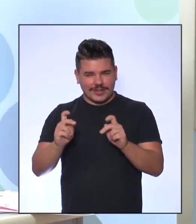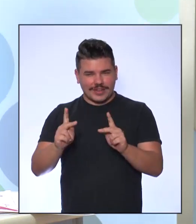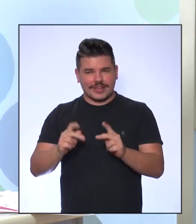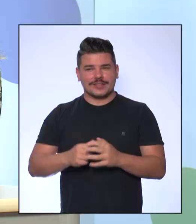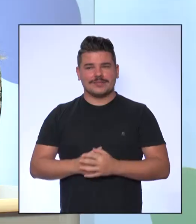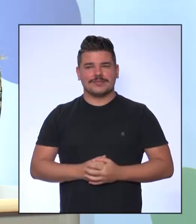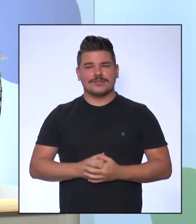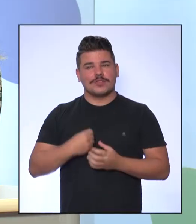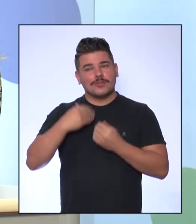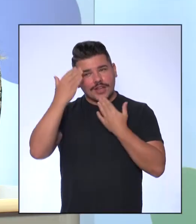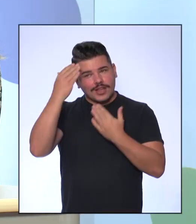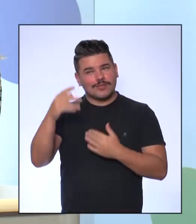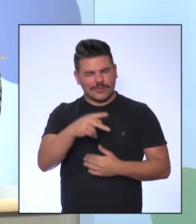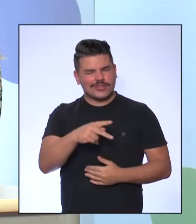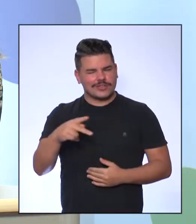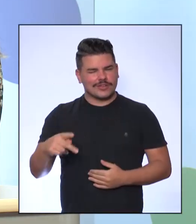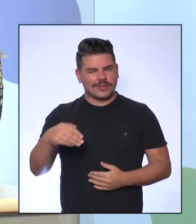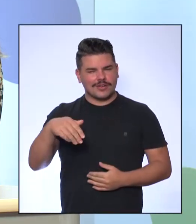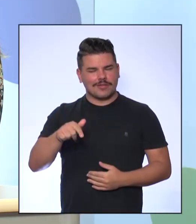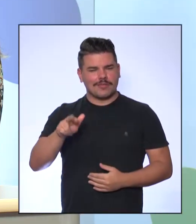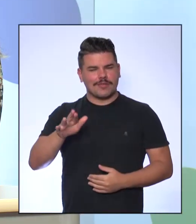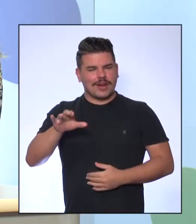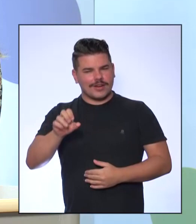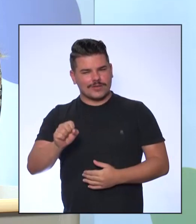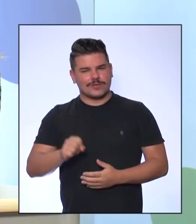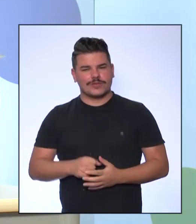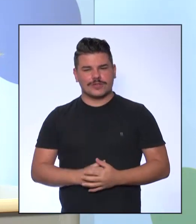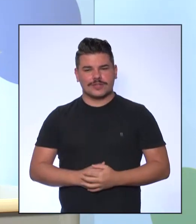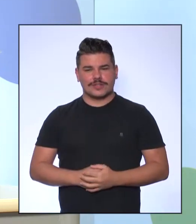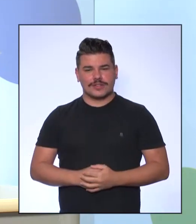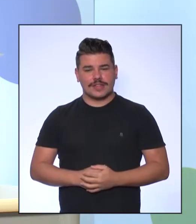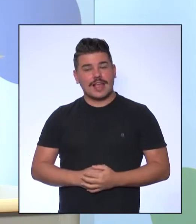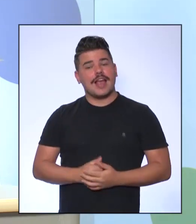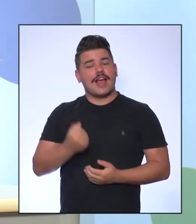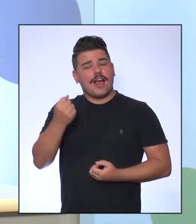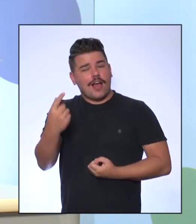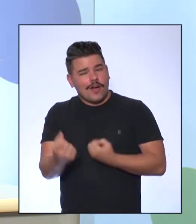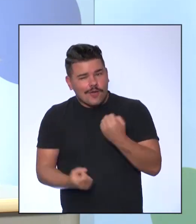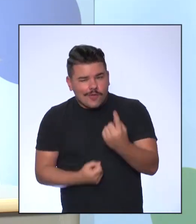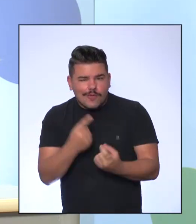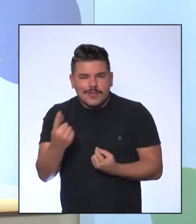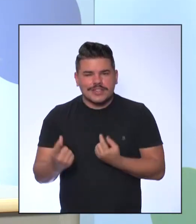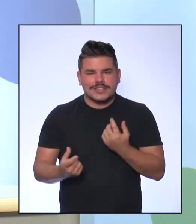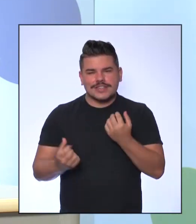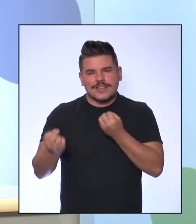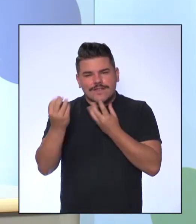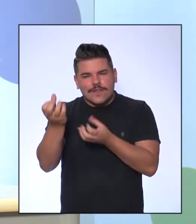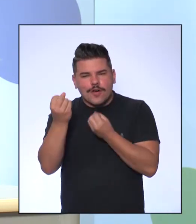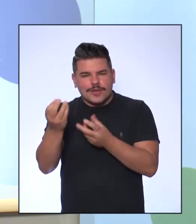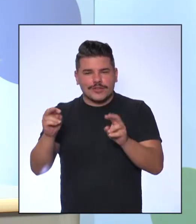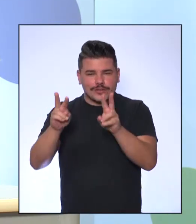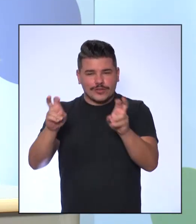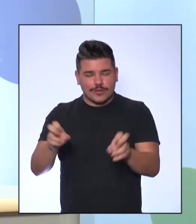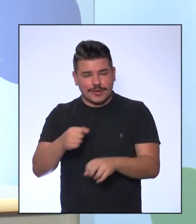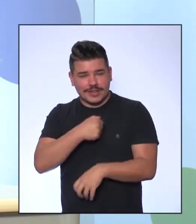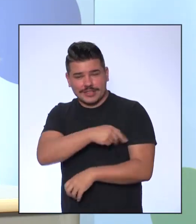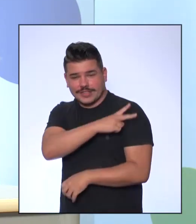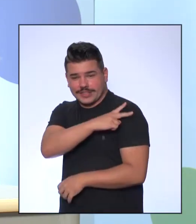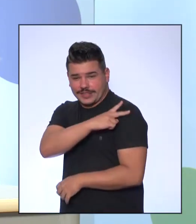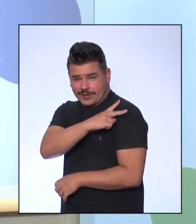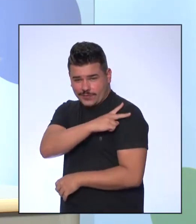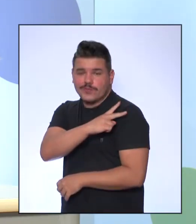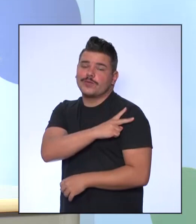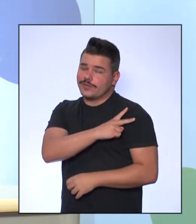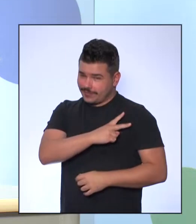Obrigada, professor Marcos. Então, vamos lá, pessoal. Alguns aspectos para a segunda série do ensino médio, né? A gente